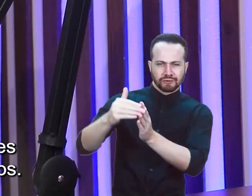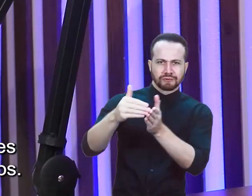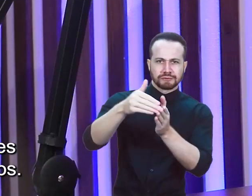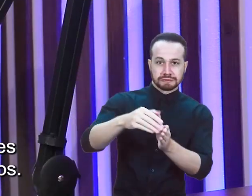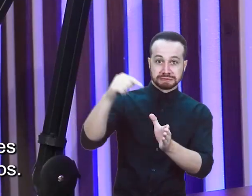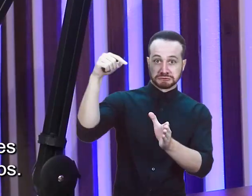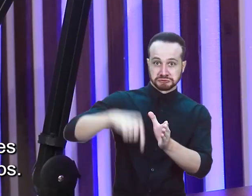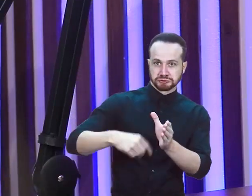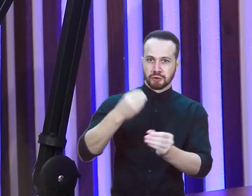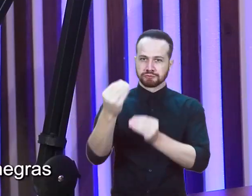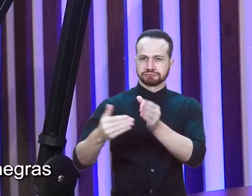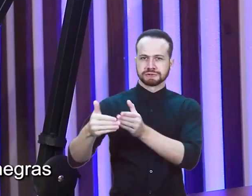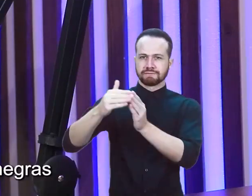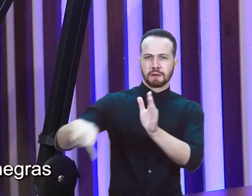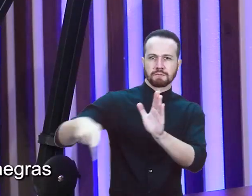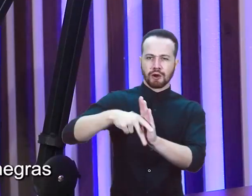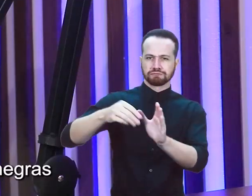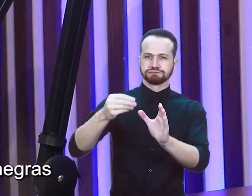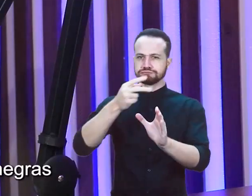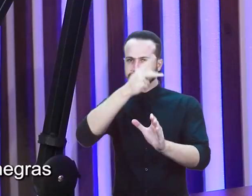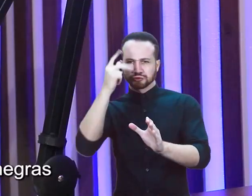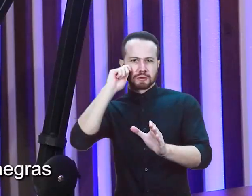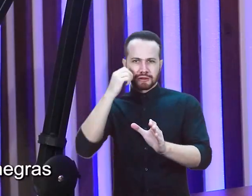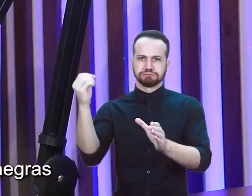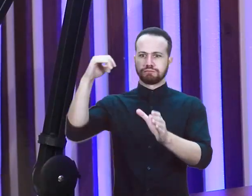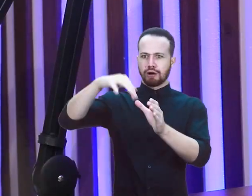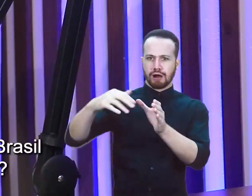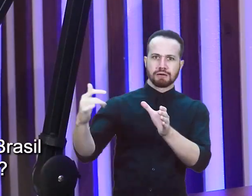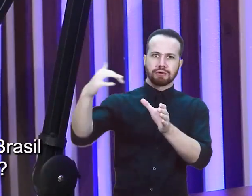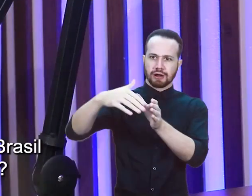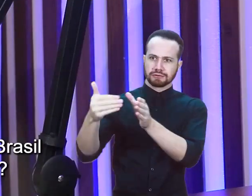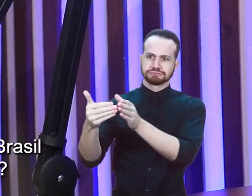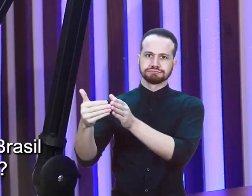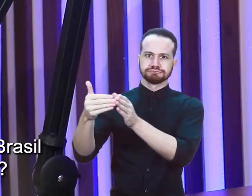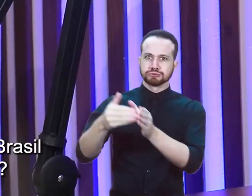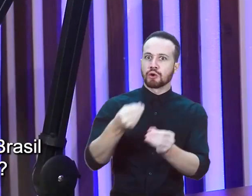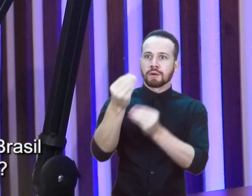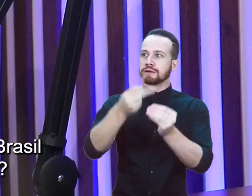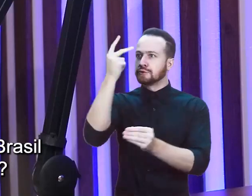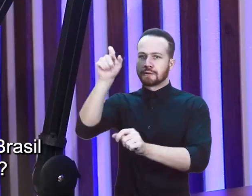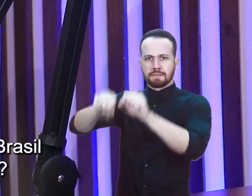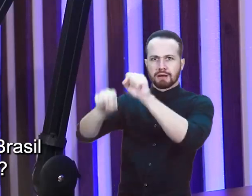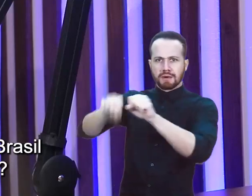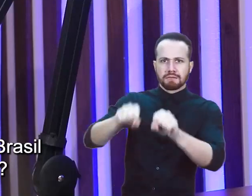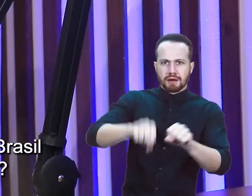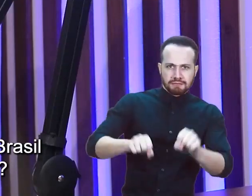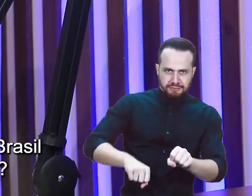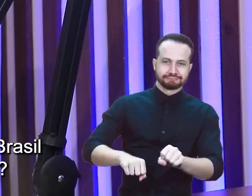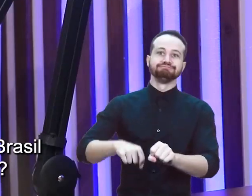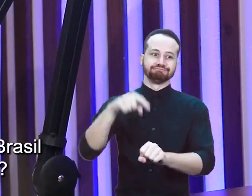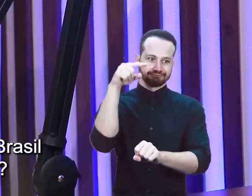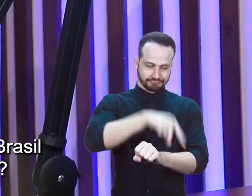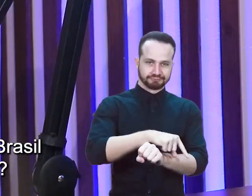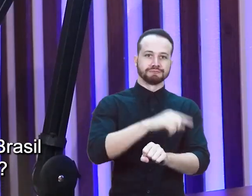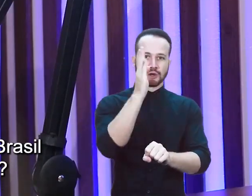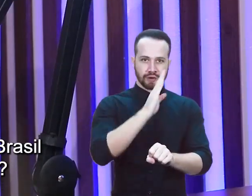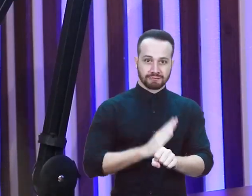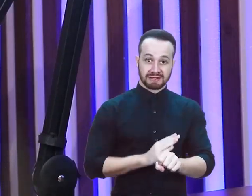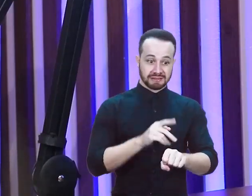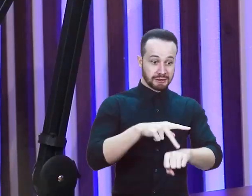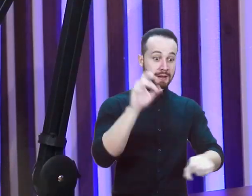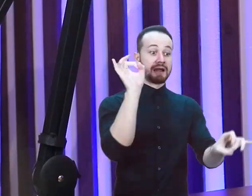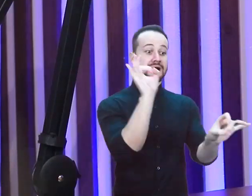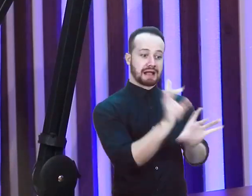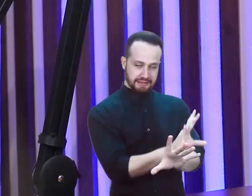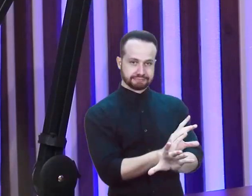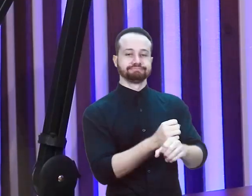intitularam, de navios negreiros. Aí você pensa quantas pessoas negras a Inglaterra não matou para fazer o Brasil acabar com a escravização. E